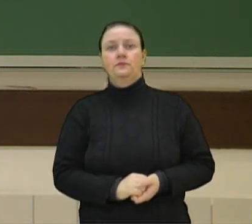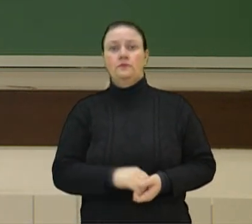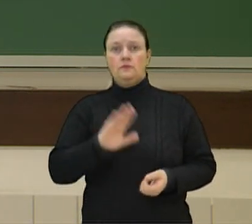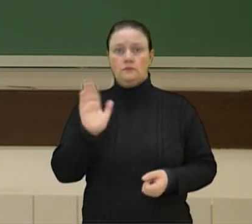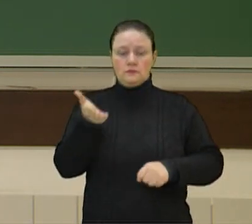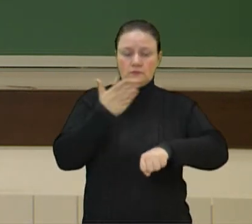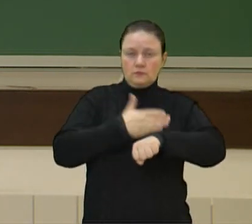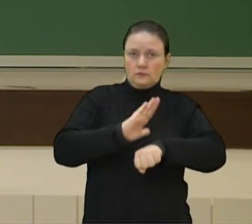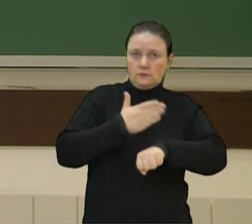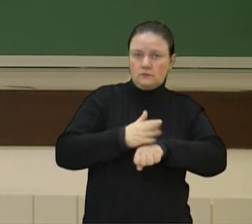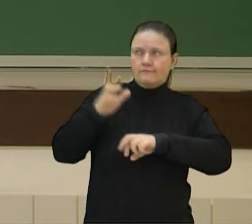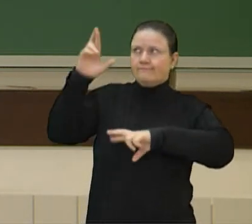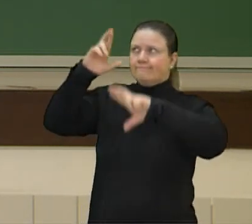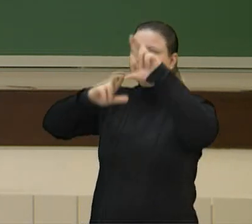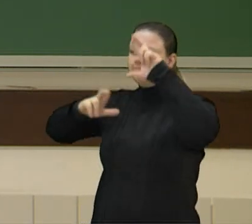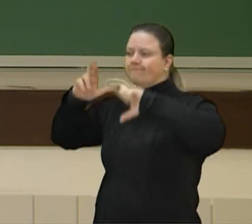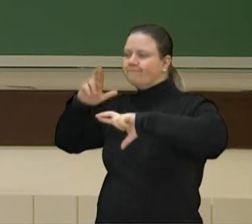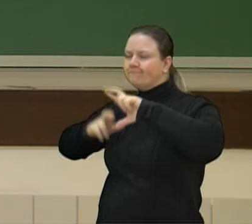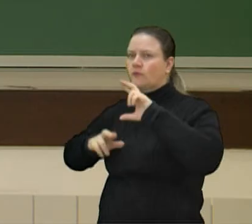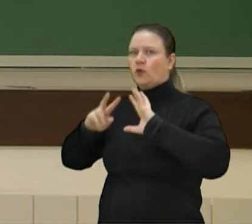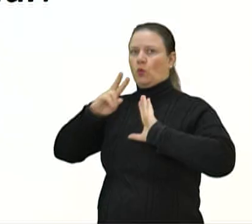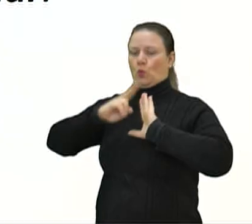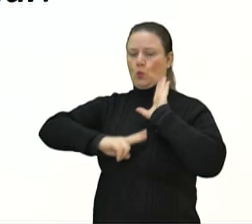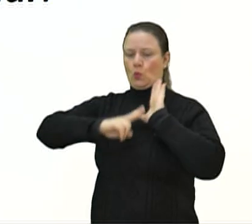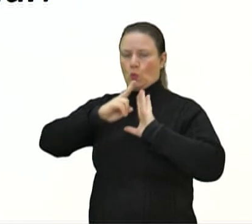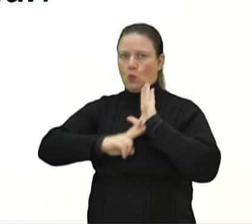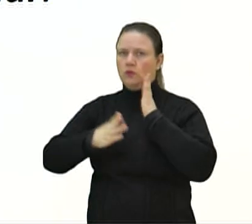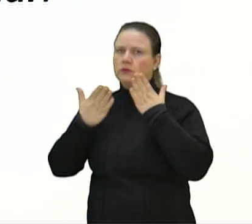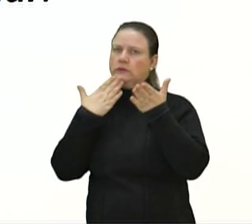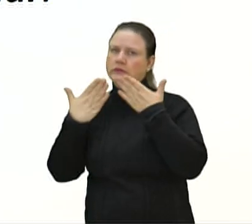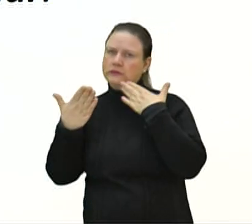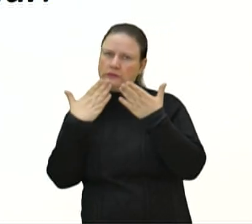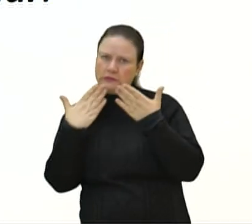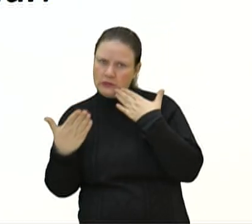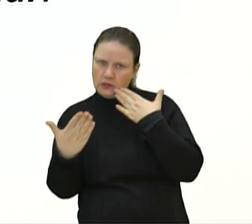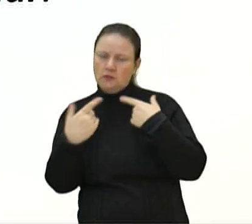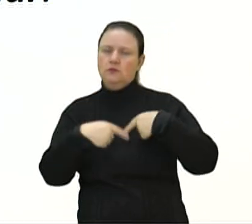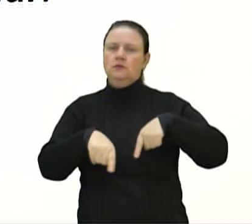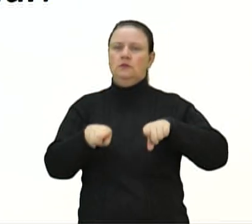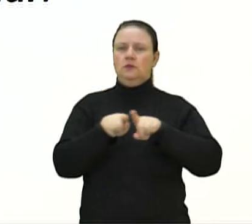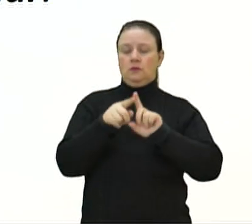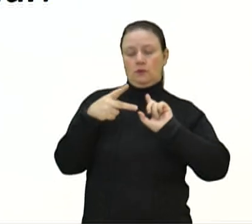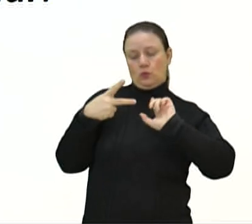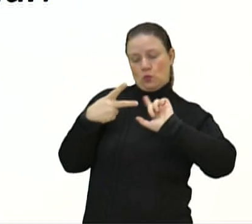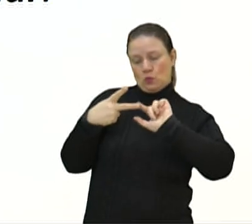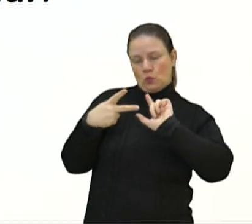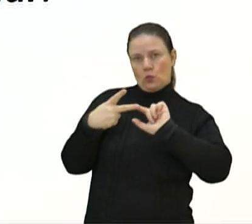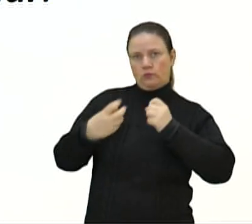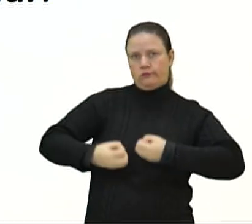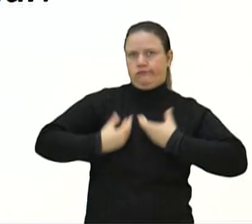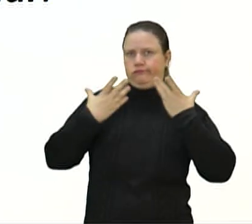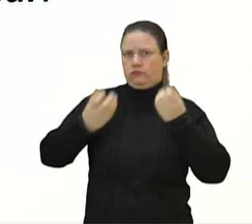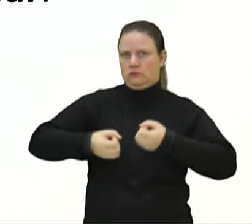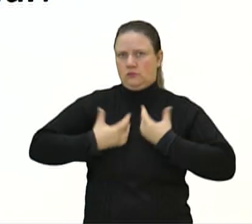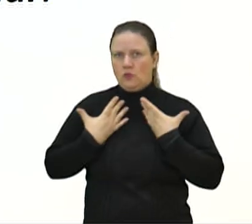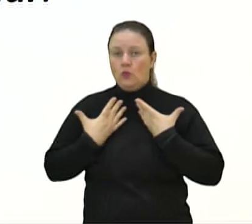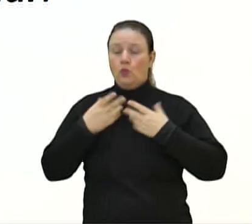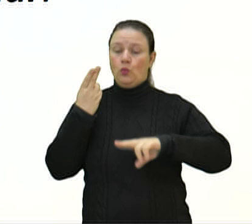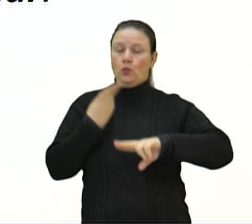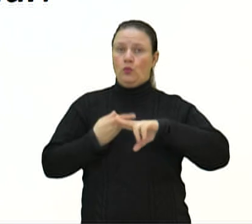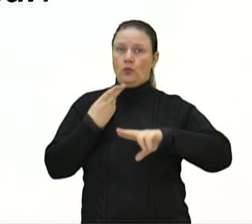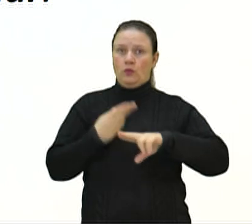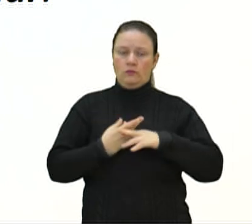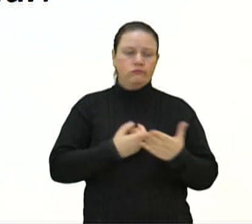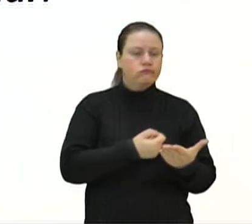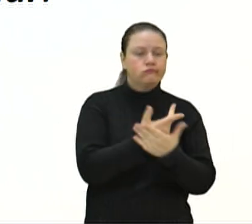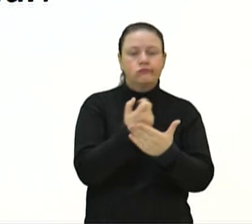a análise de um diálogo, então, la análise de um diálogo. Vimos expressões utilizadas para fazer